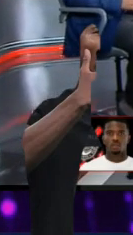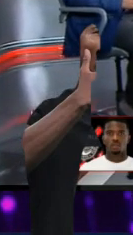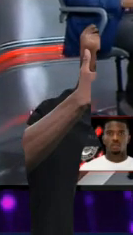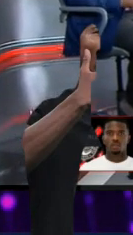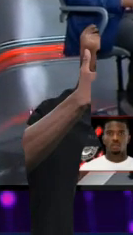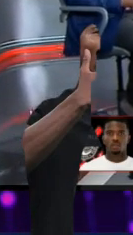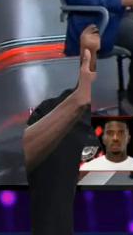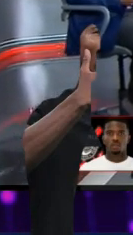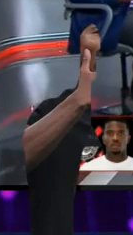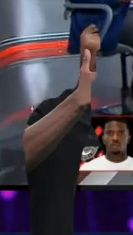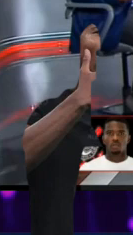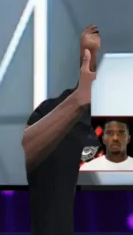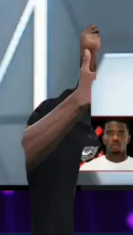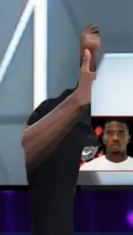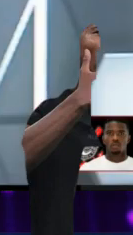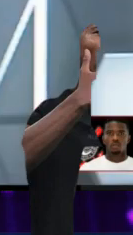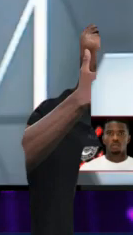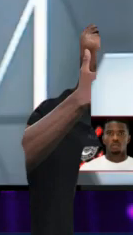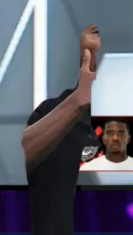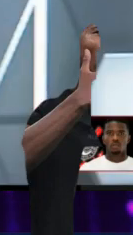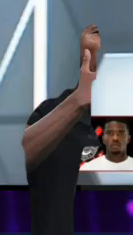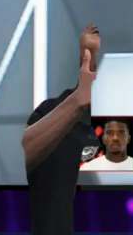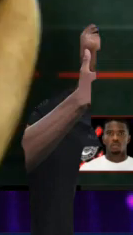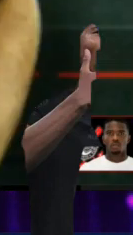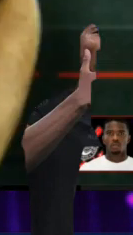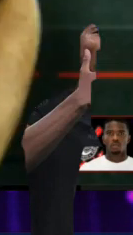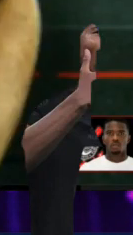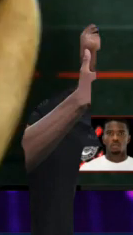cabeça quente, apelou e perde a razão. Ele é o